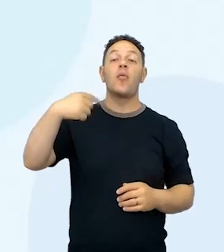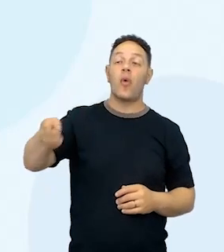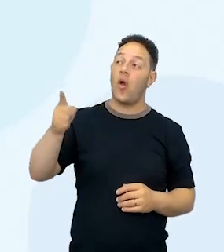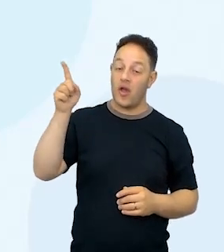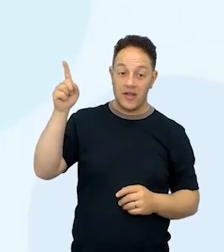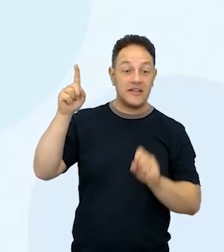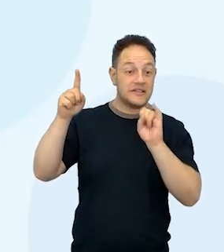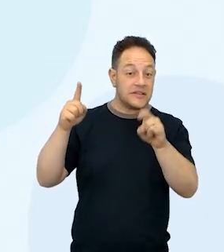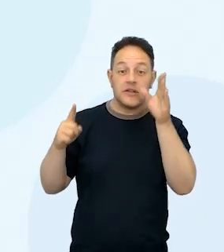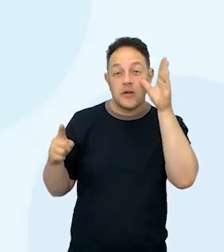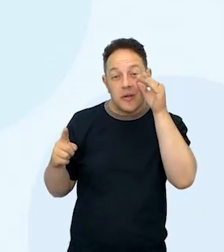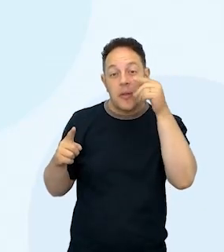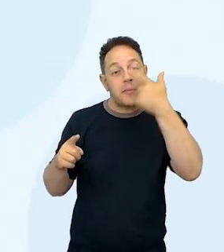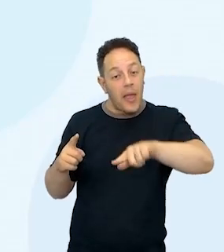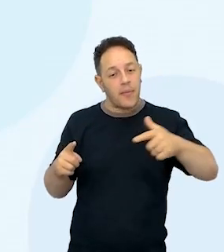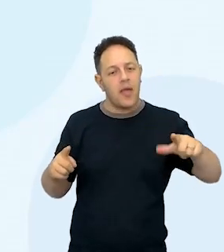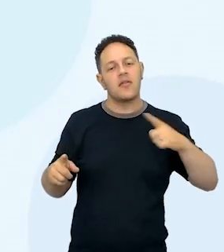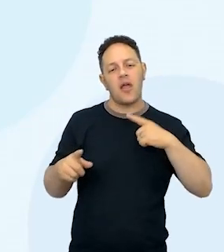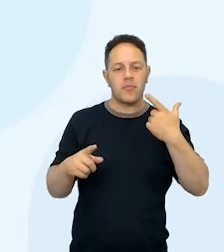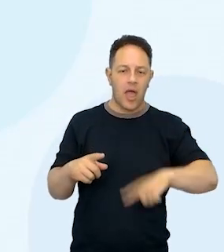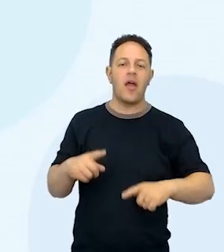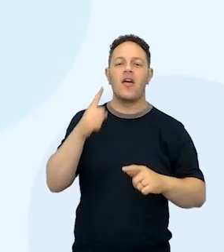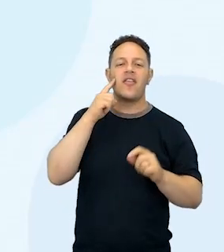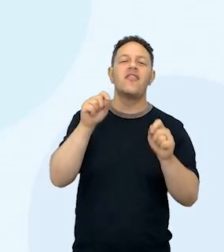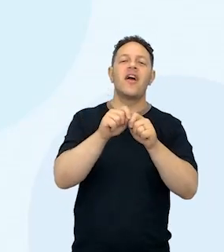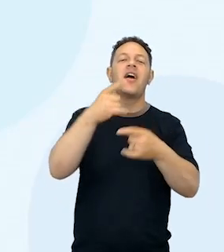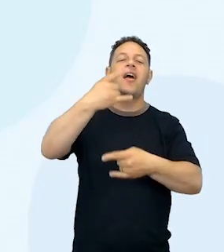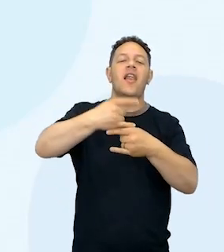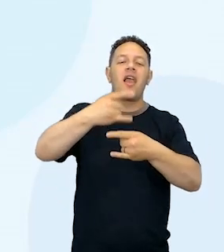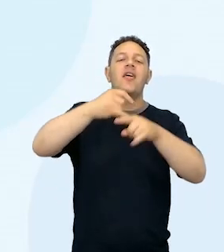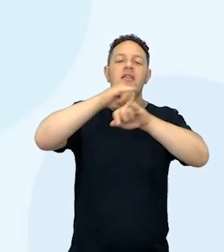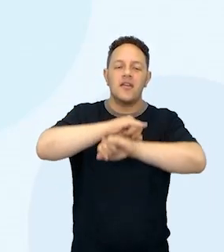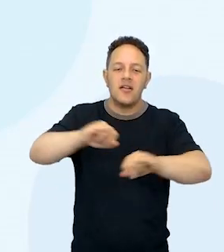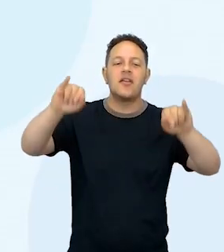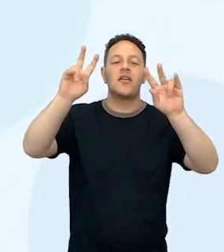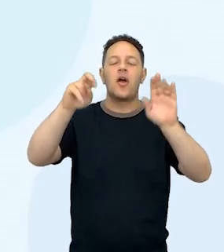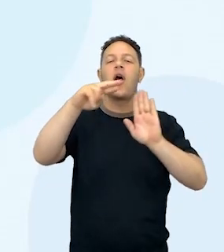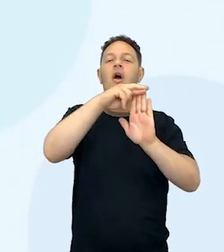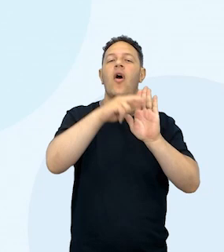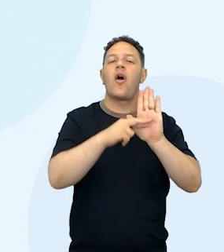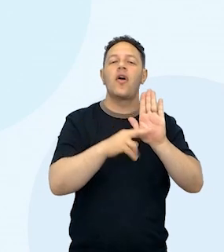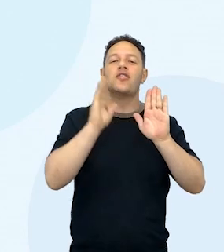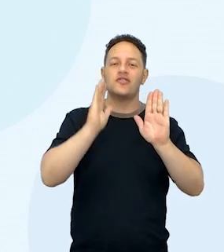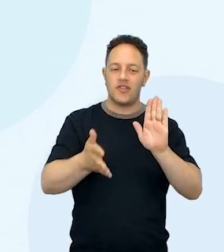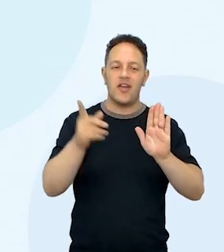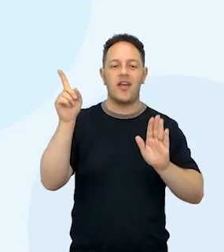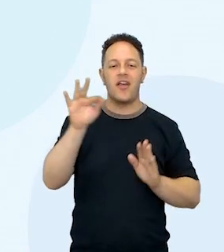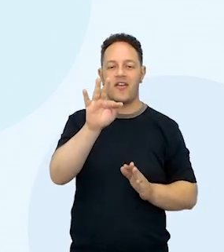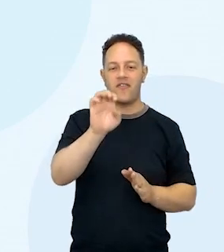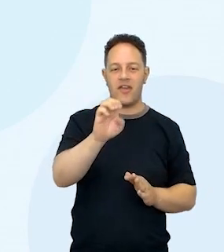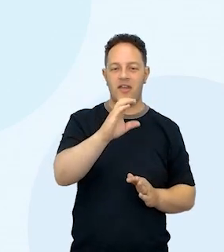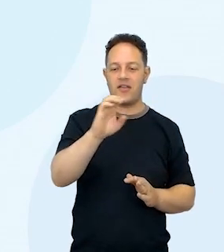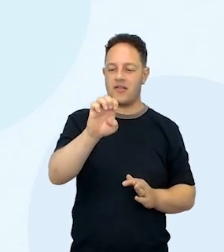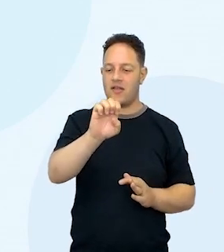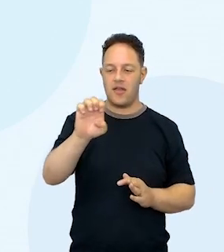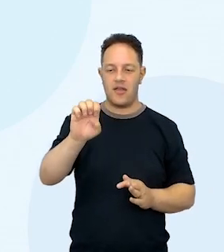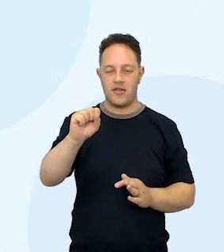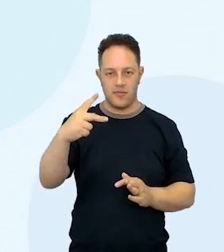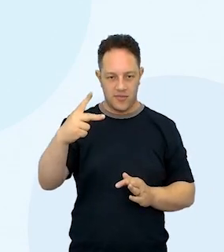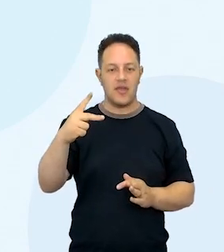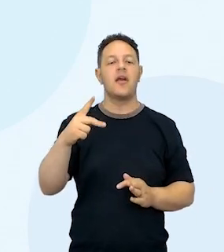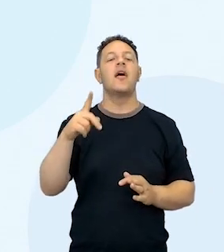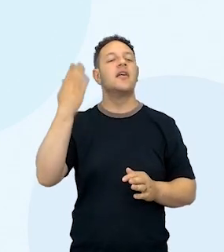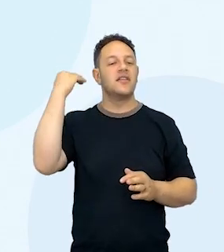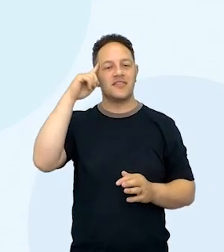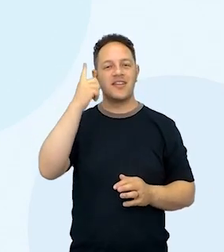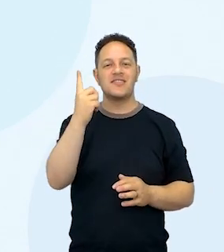Caso vocês queiram saber um pouquinho mais, a gente também já fez uma live para divulgação do regulamento da nona FECESP, que foi no dia 17 de agosto e